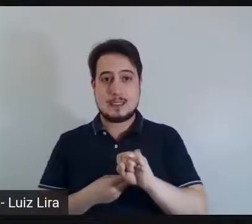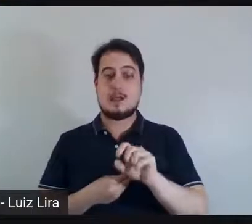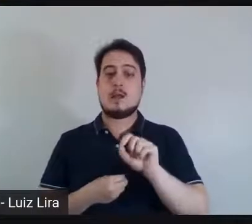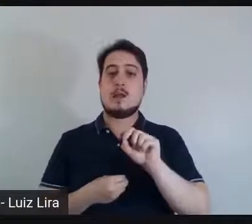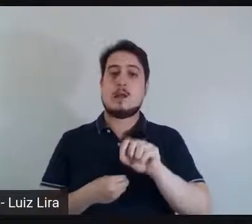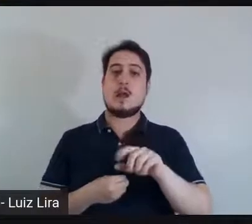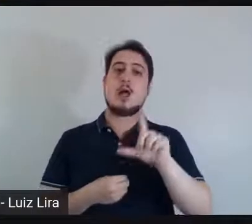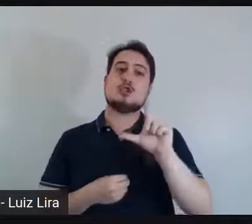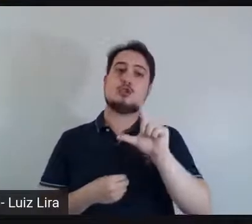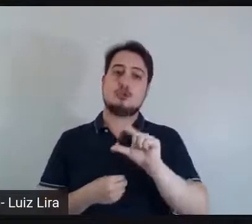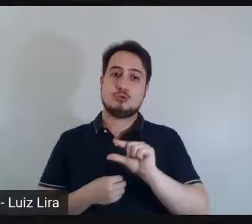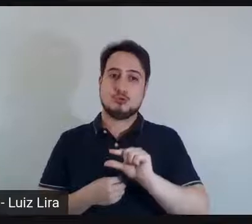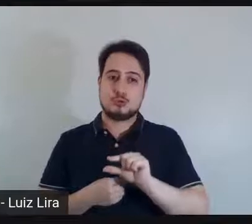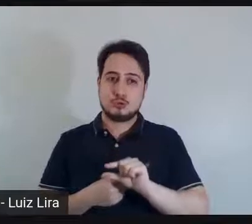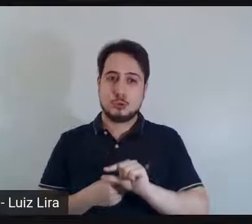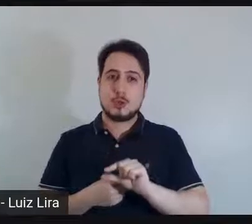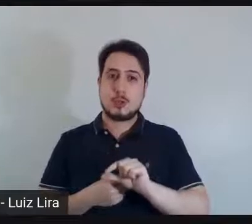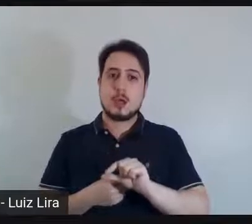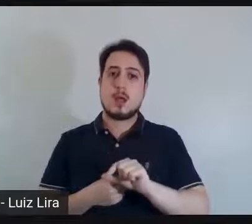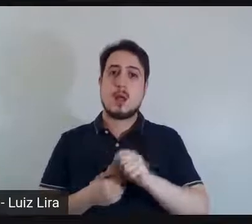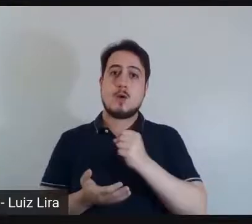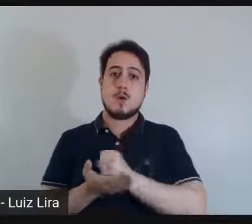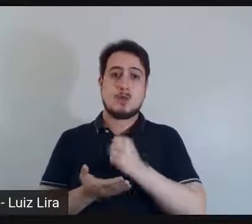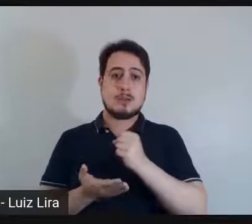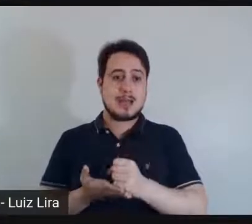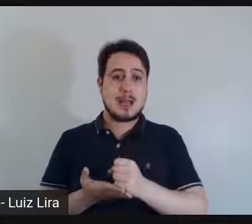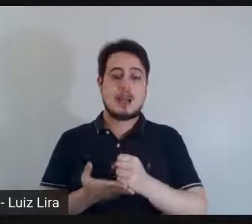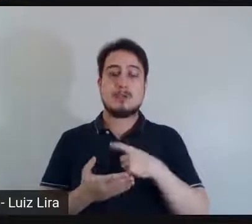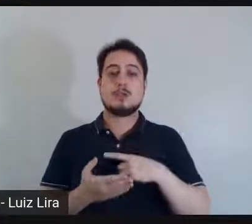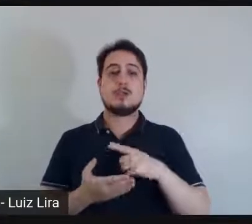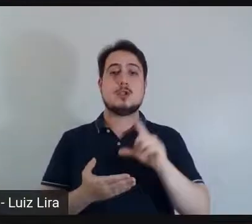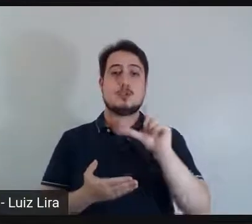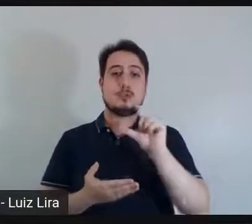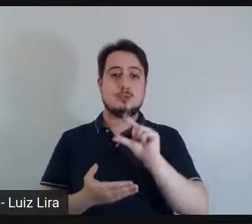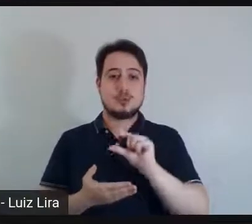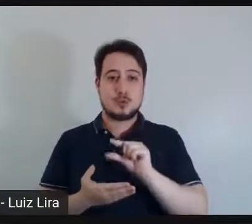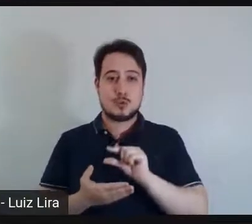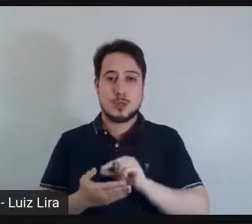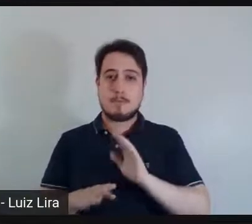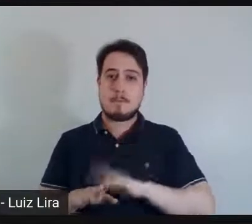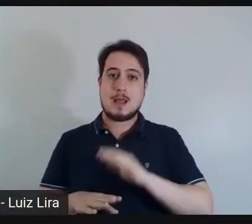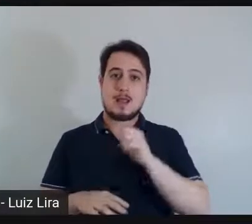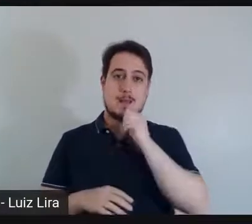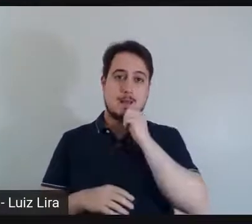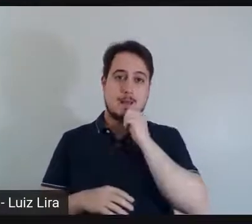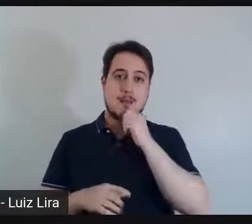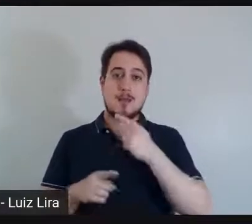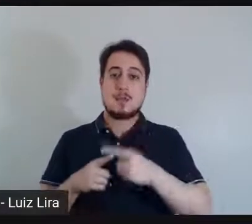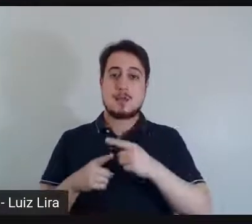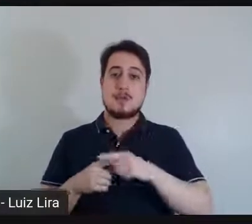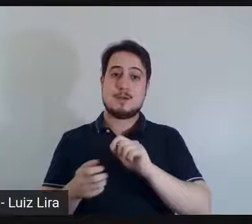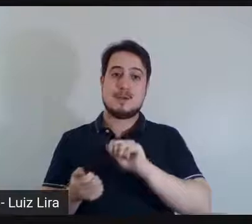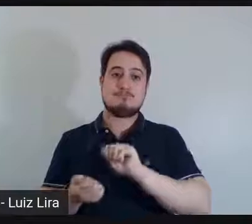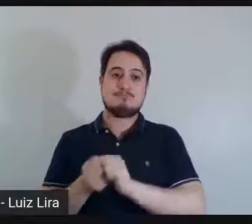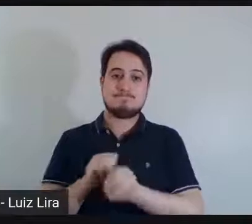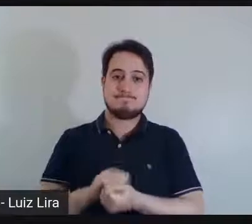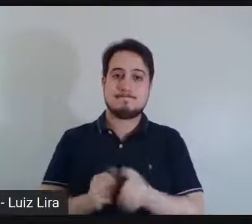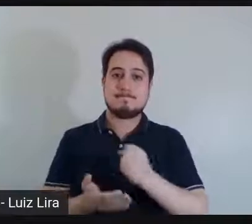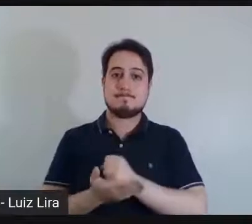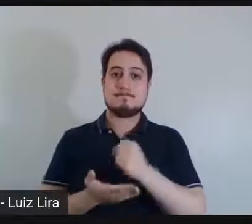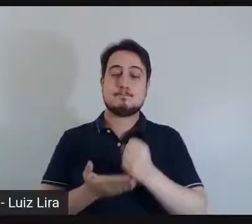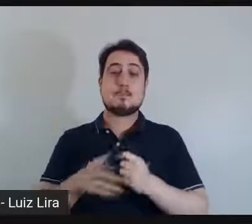a redução, esse valor ainda sobe a régua, porque eu vou ter que readequar os meus contratos, eu vou ter que reduzir